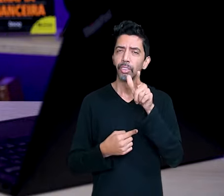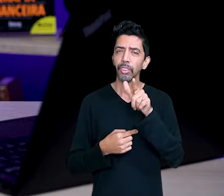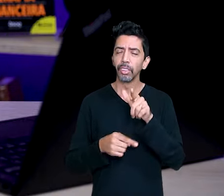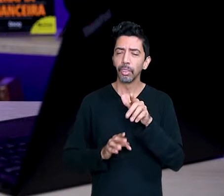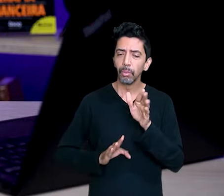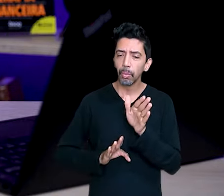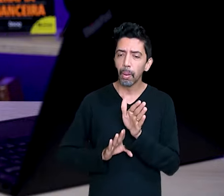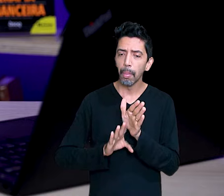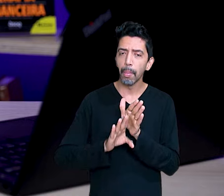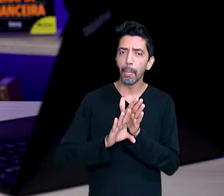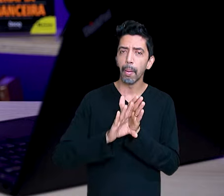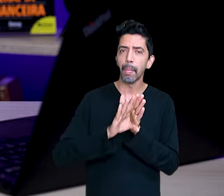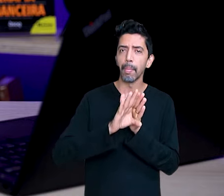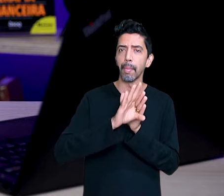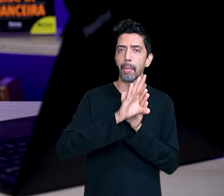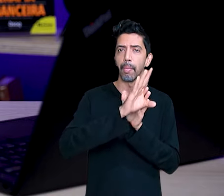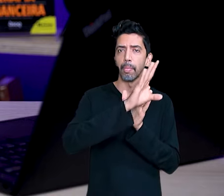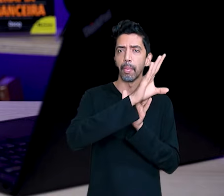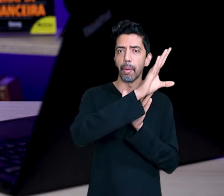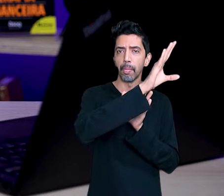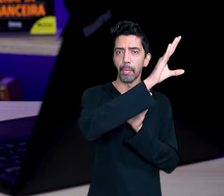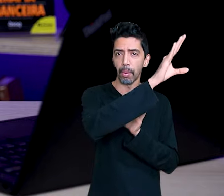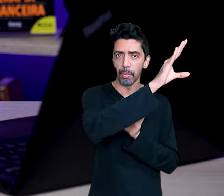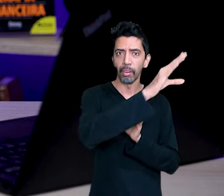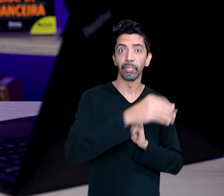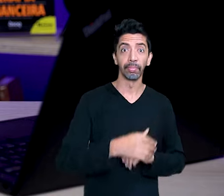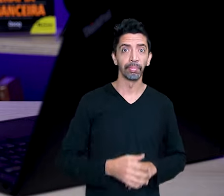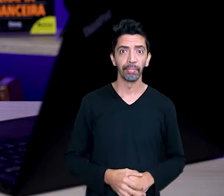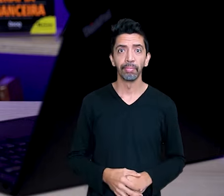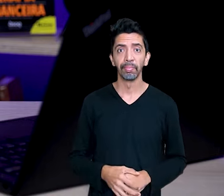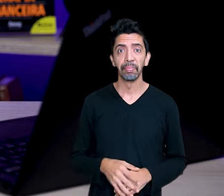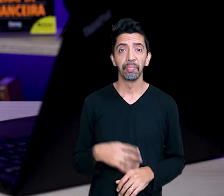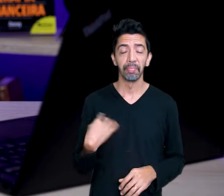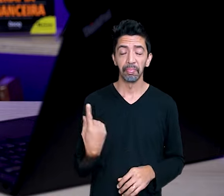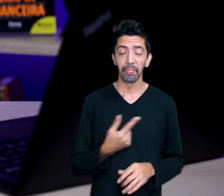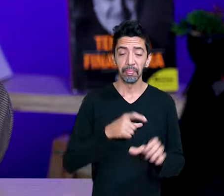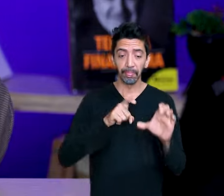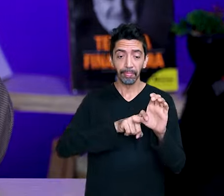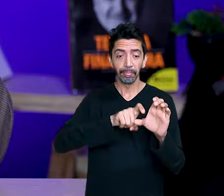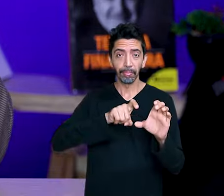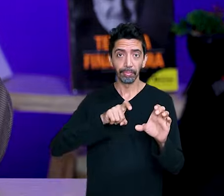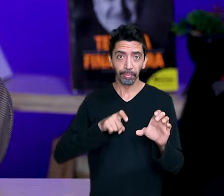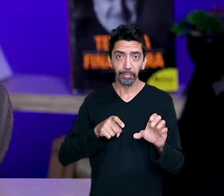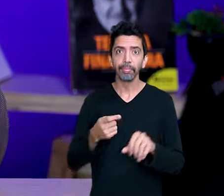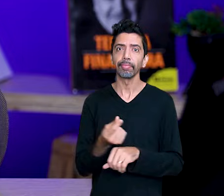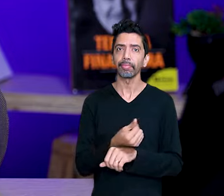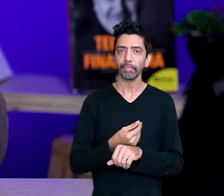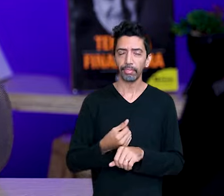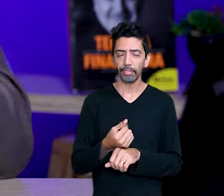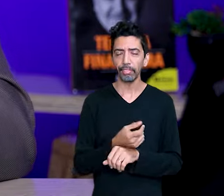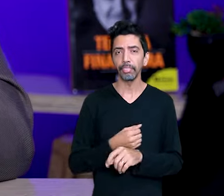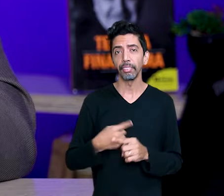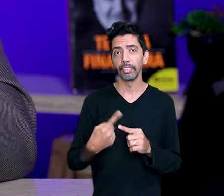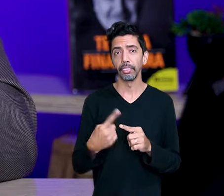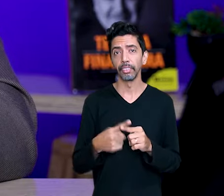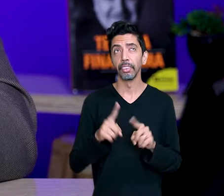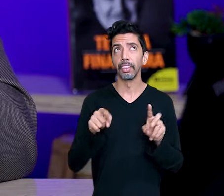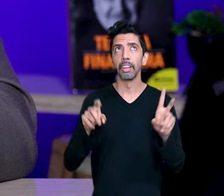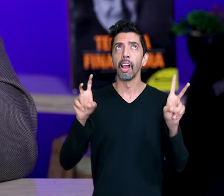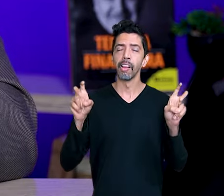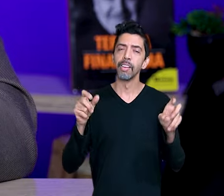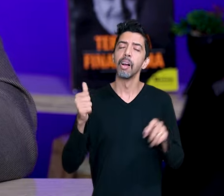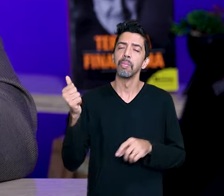alcançar esse ápice de alcançar a nossa independência financeira, essa tão necessária aposentadoria